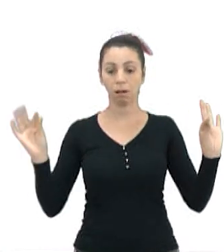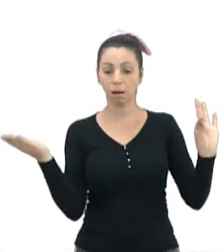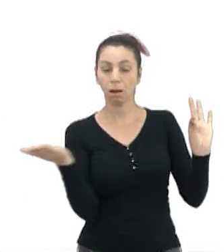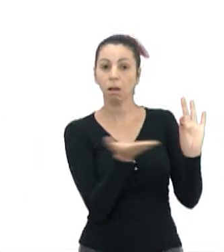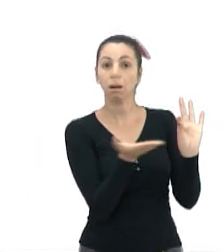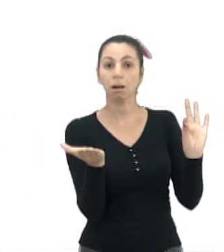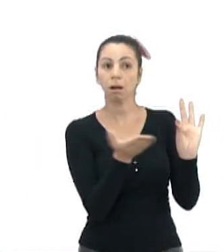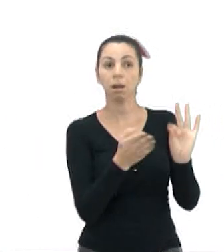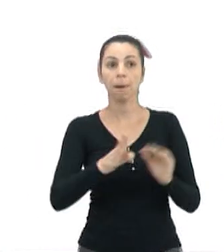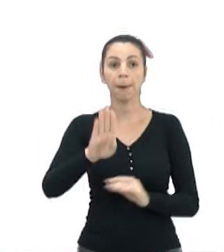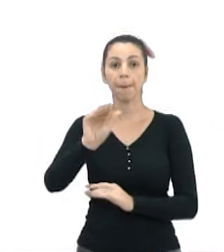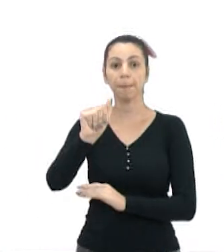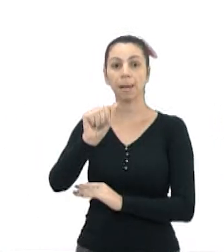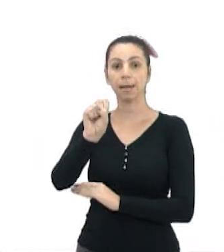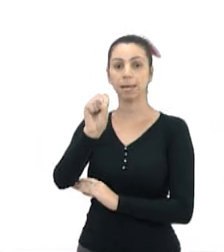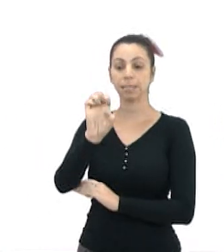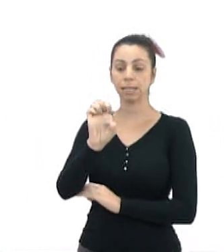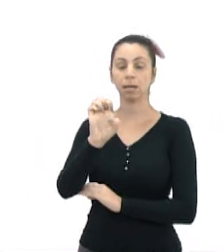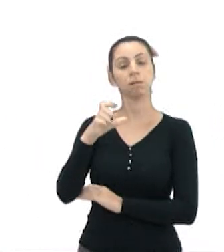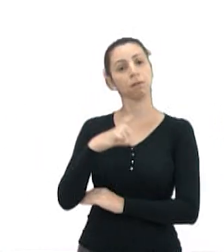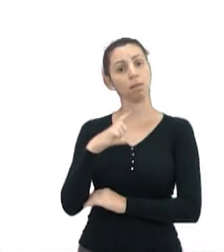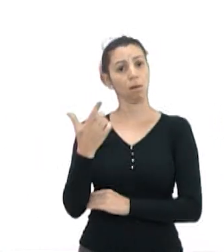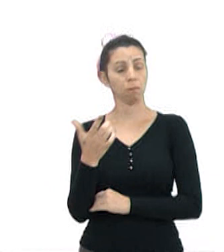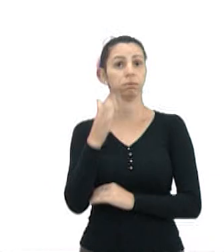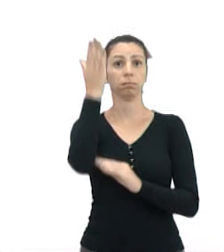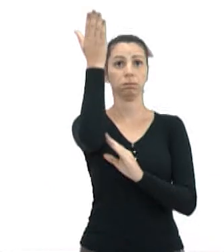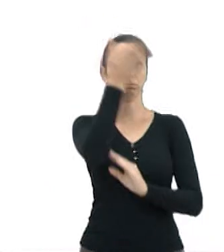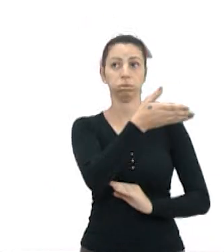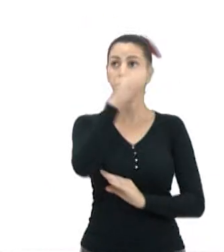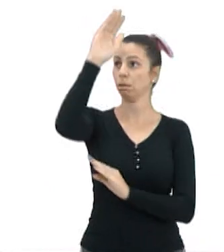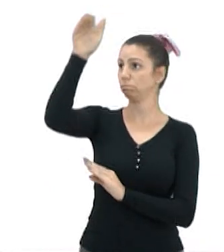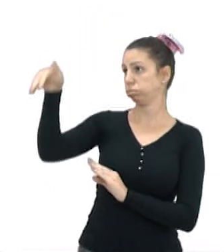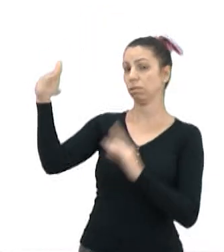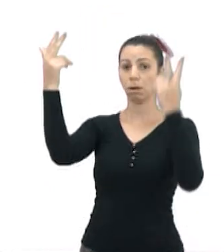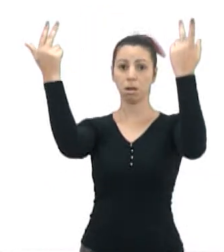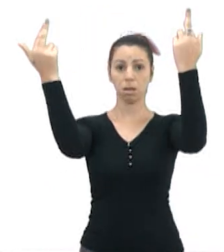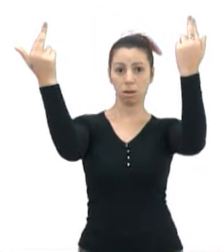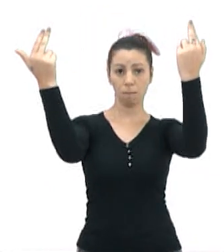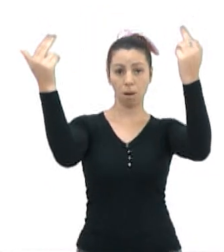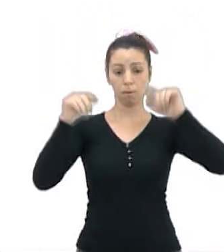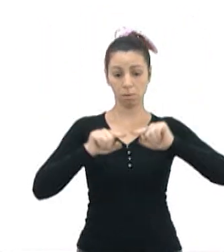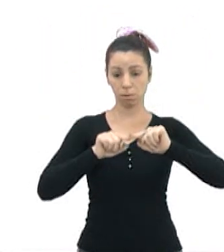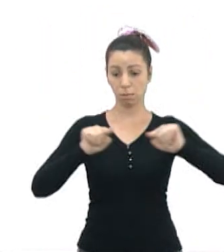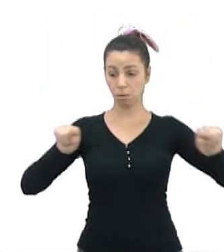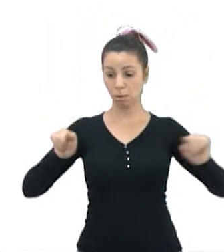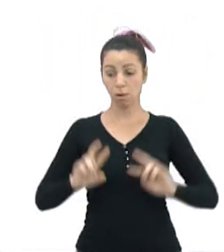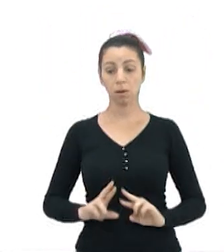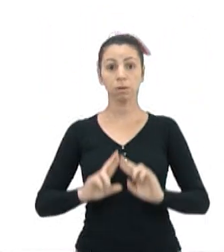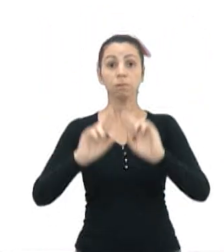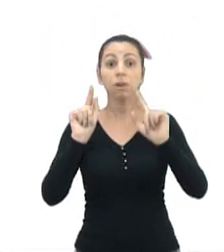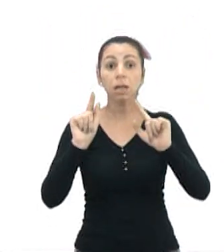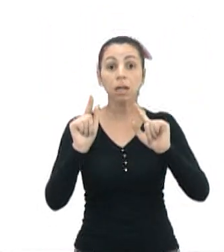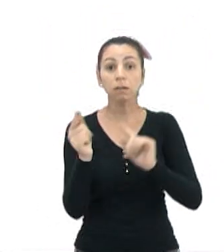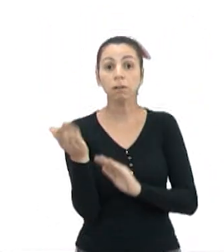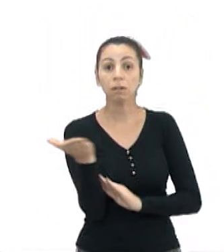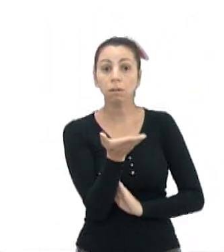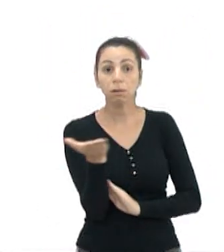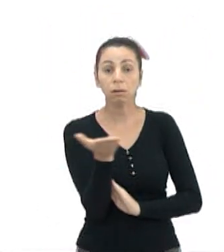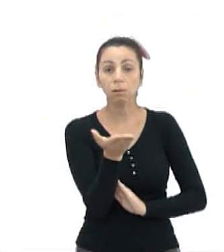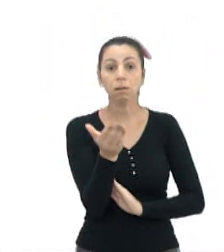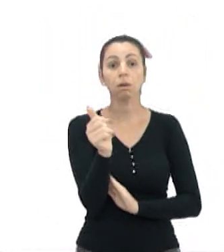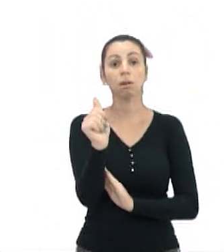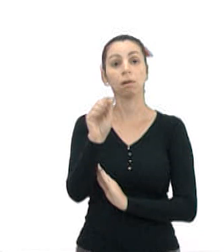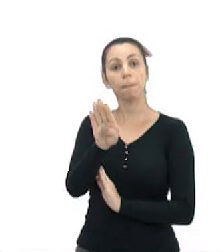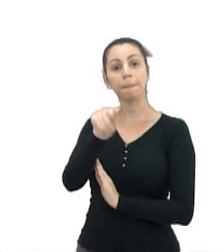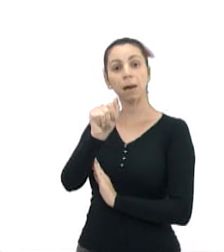base. Então, se eu tenho dois lados iguais, um será diferente e ele é chamado de base. Vamos ver,